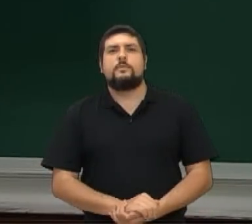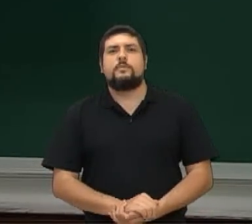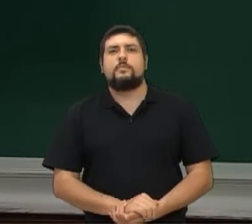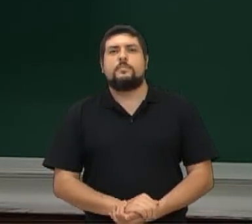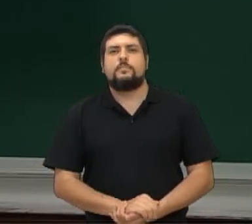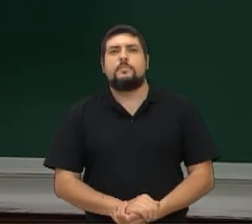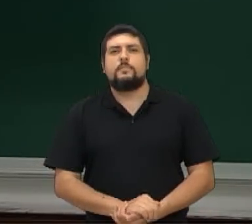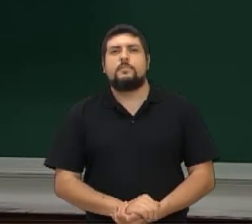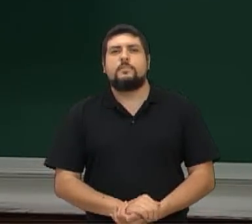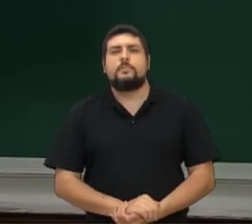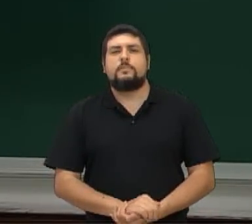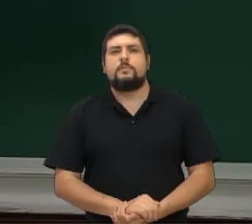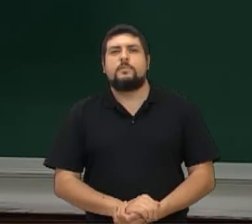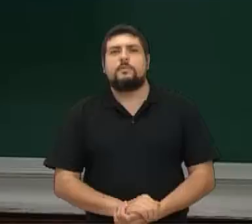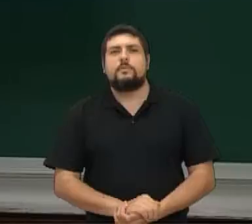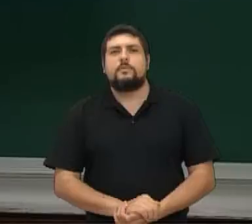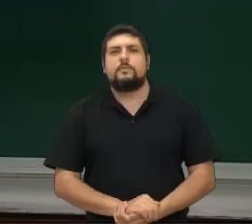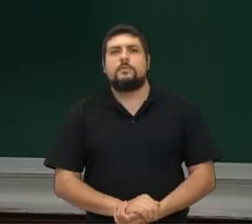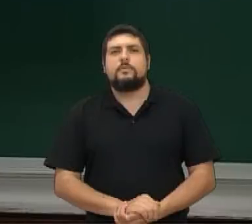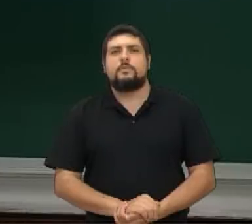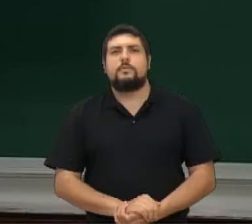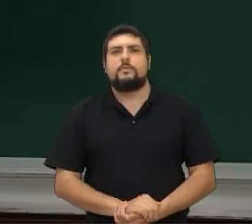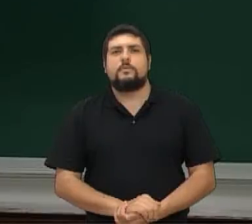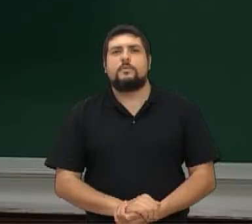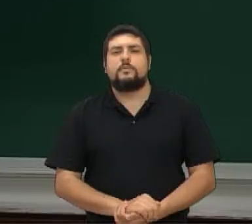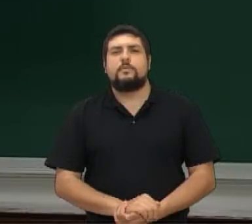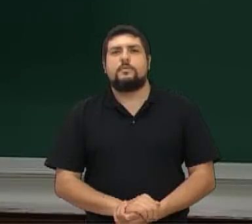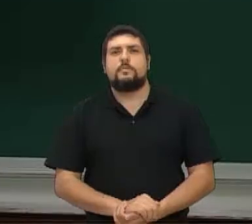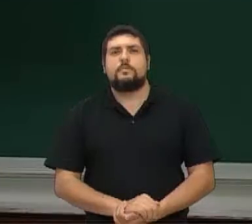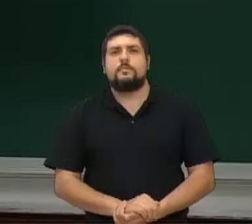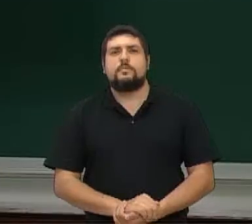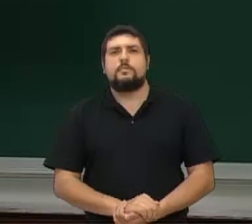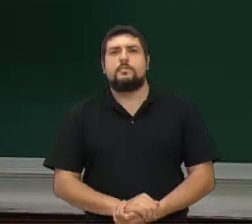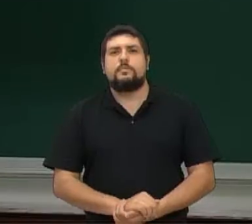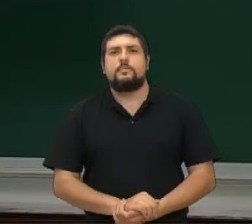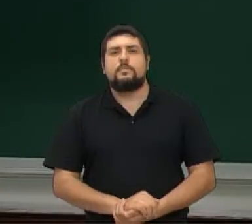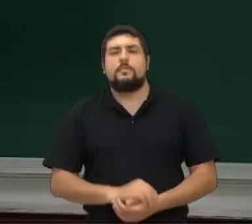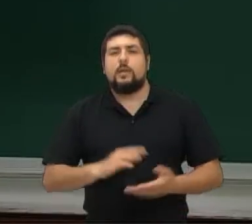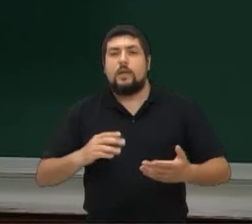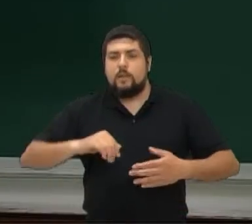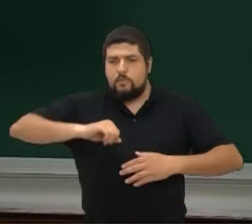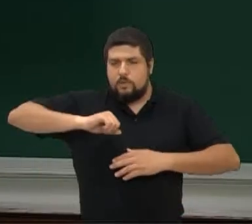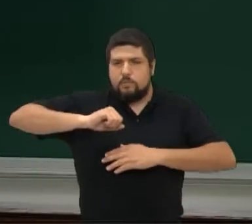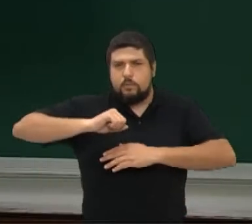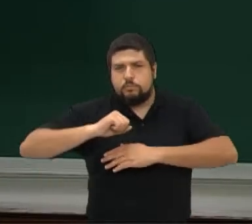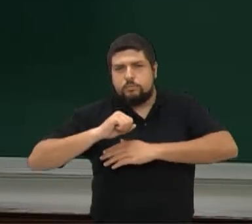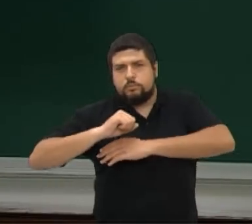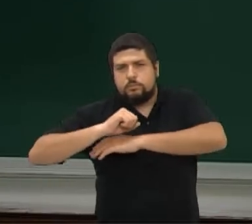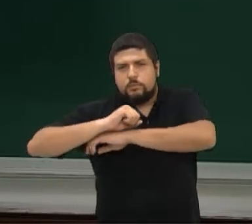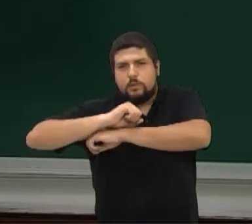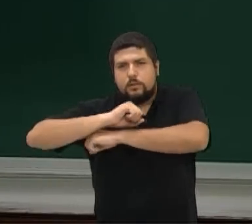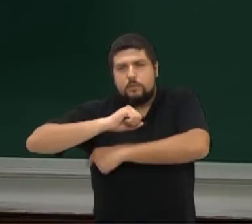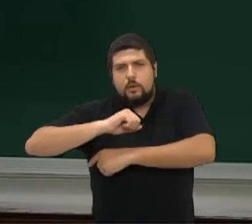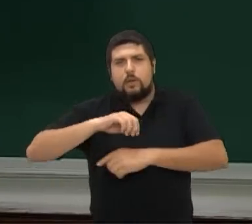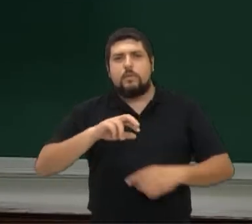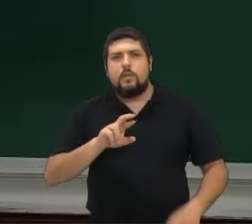um ângulo menor que 90 graus. Então, ele está representando um ângulo reto e um ângulo